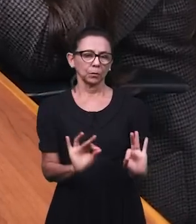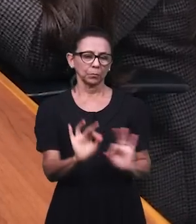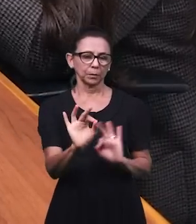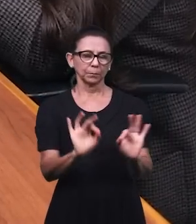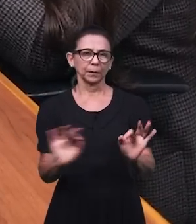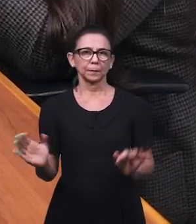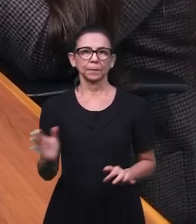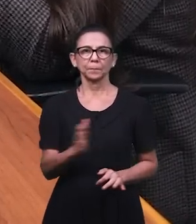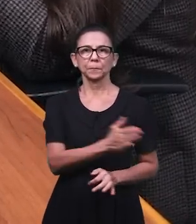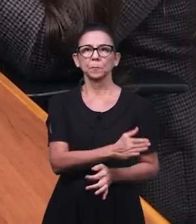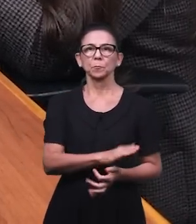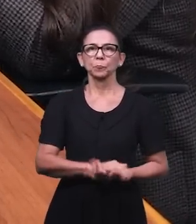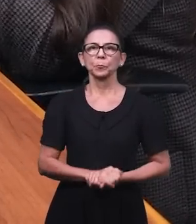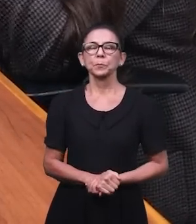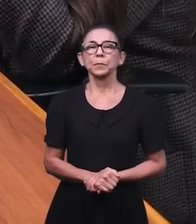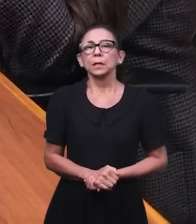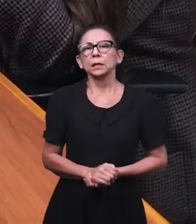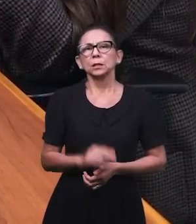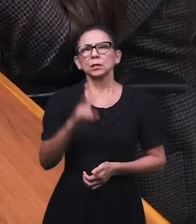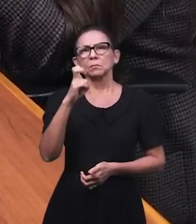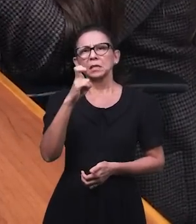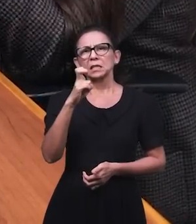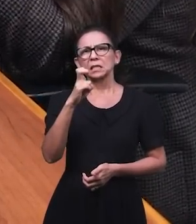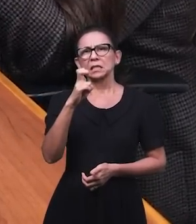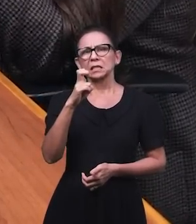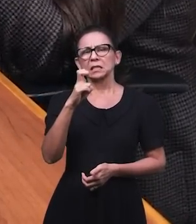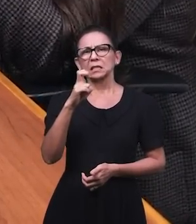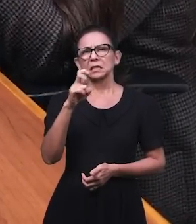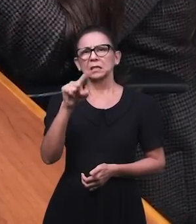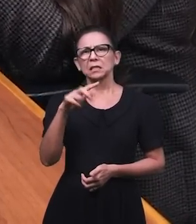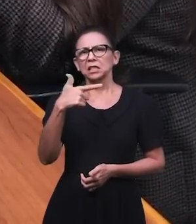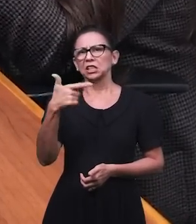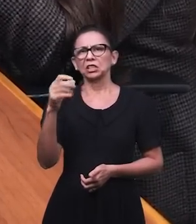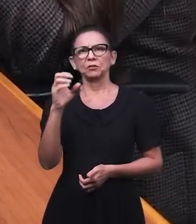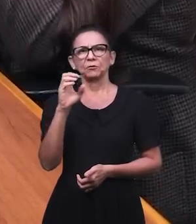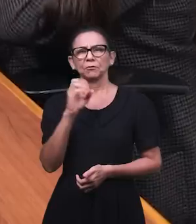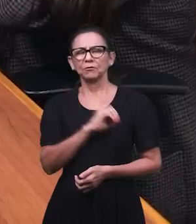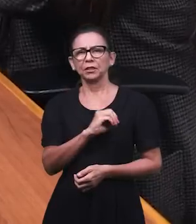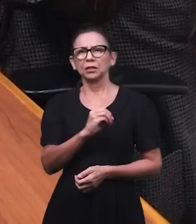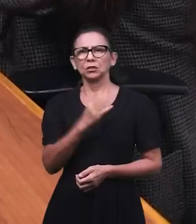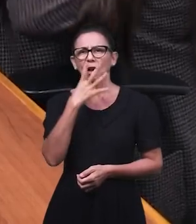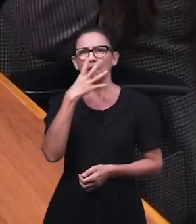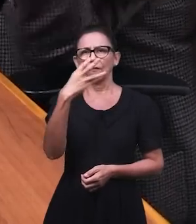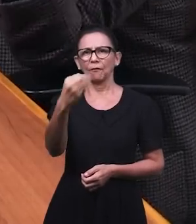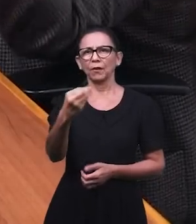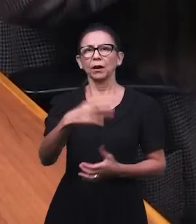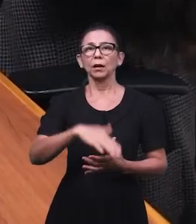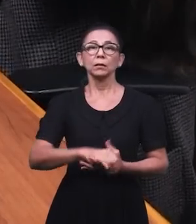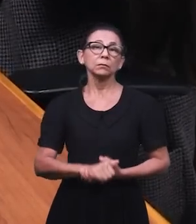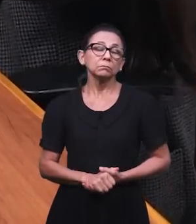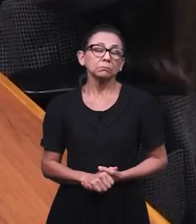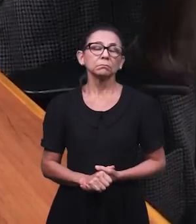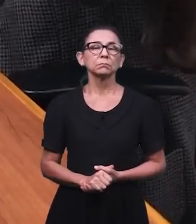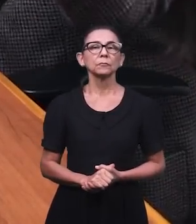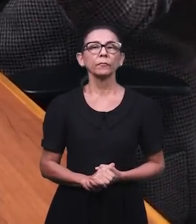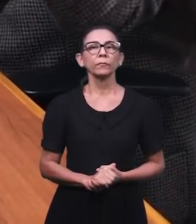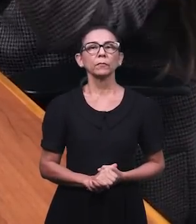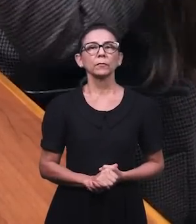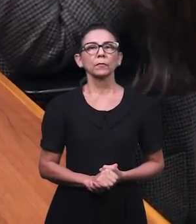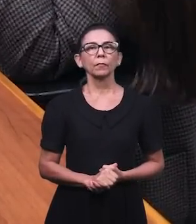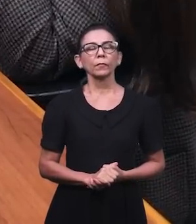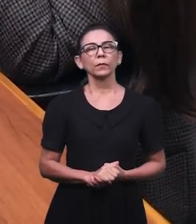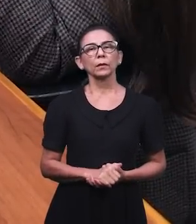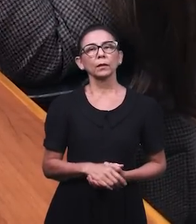Topic 5h20, mais ou menos, meu pai ia para uma padaria próxima ali, ficava ali batendo papo com o pessoal, esperando minha mãe descer e os dois iam pra